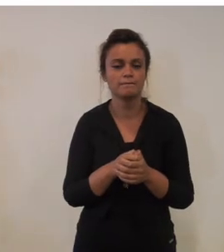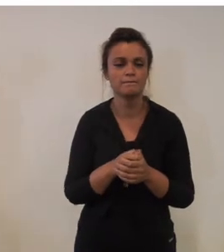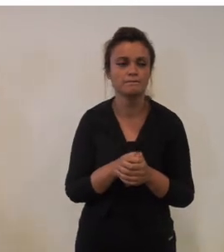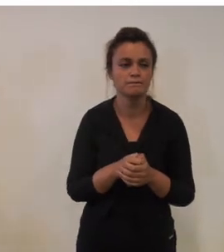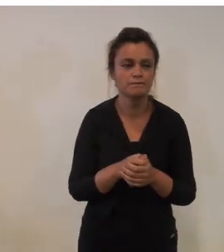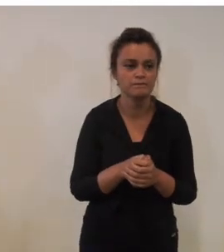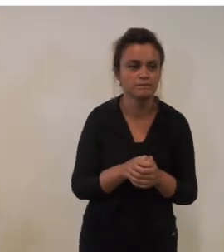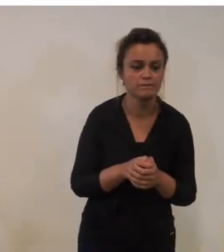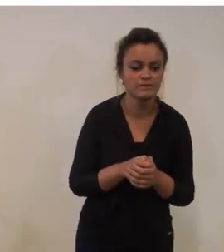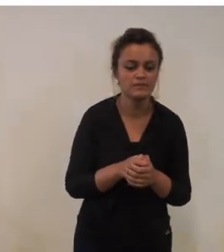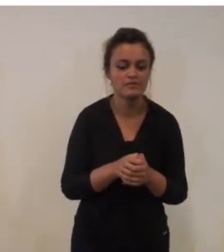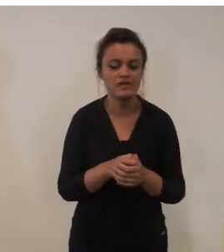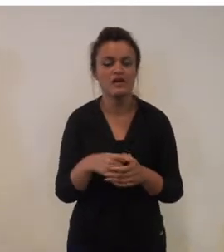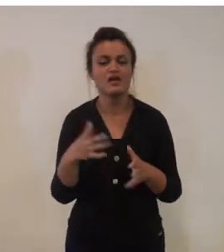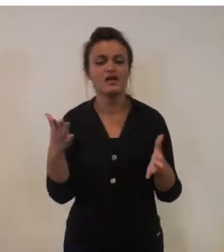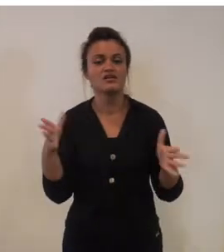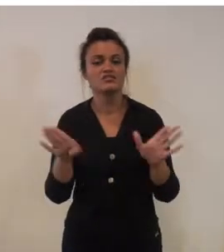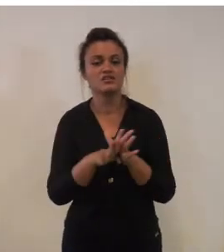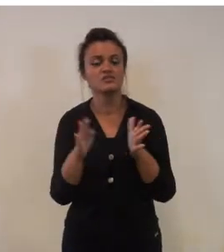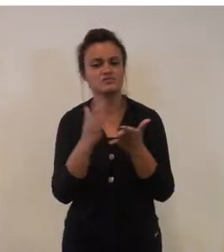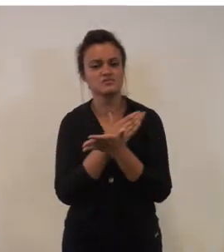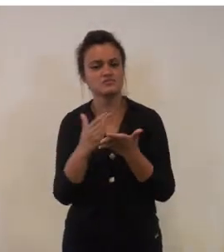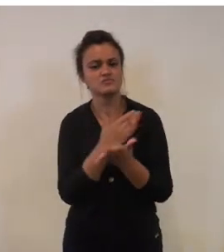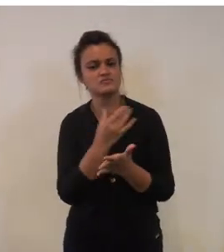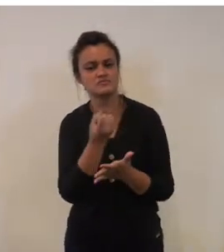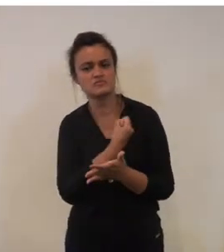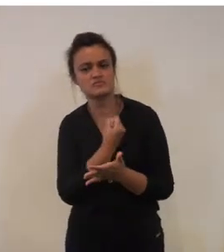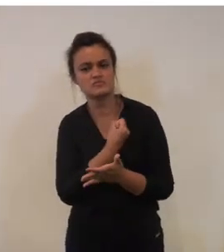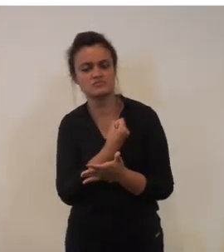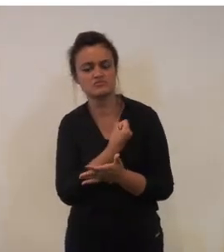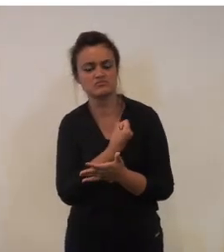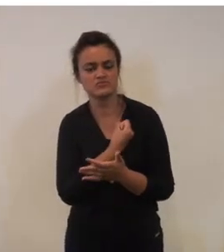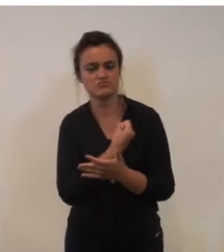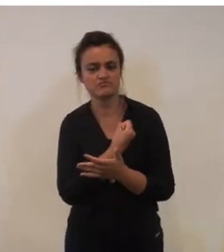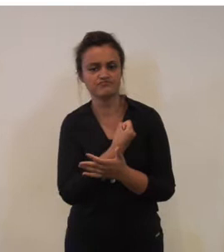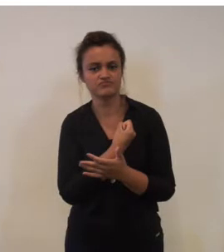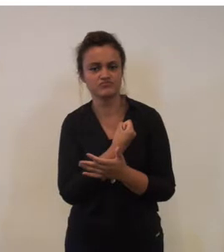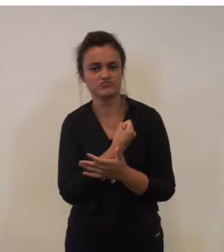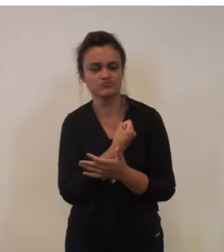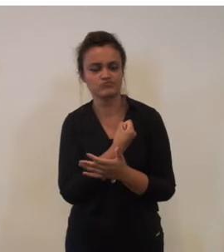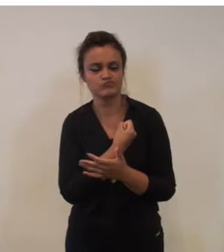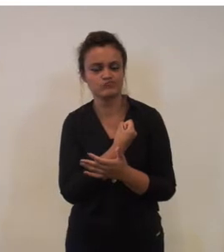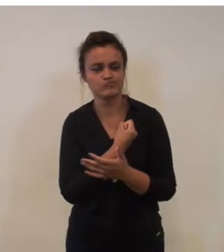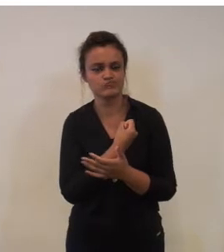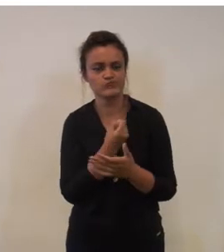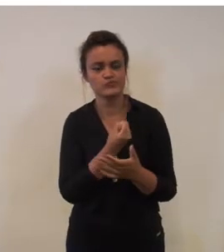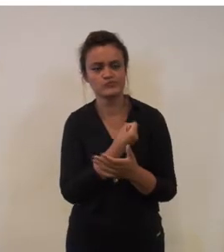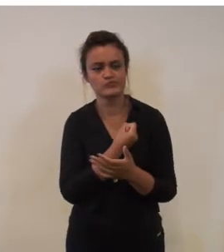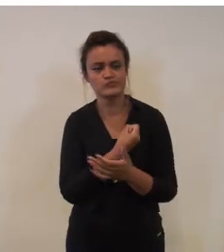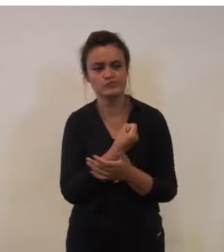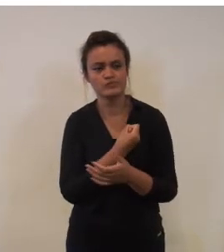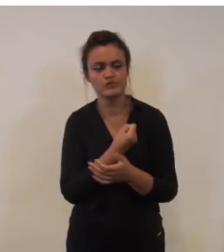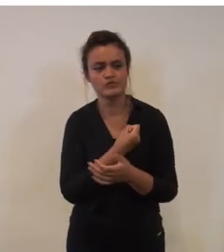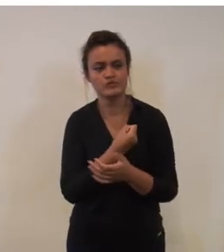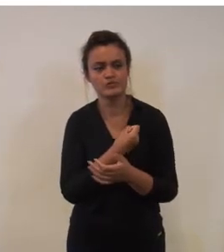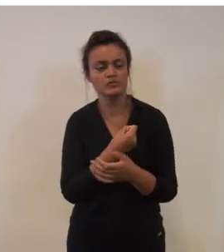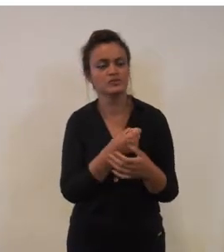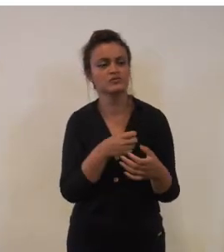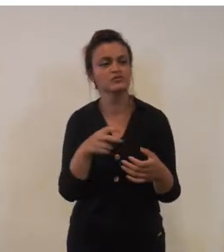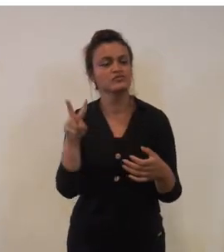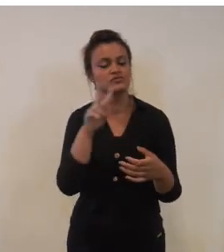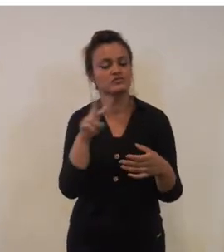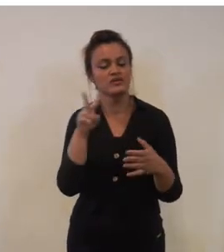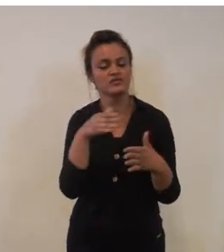Bem, aqui chegamos a alguns números em termos de equivalência ad valorem